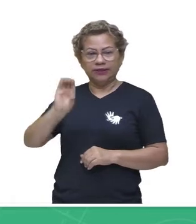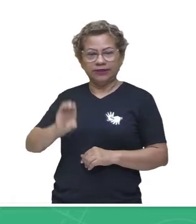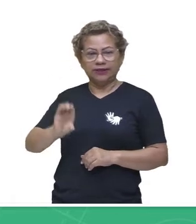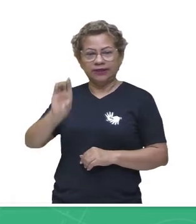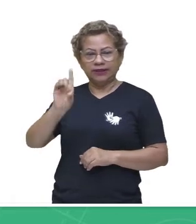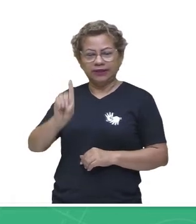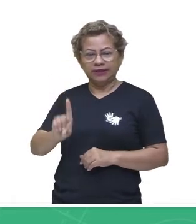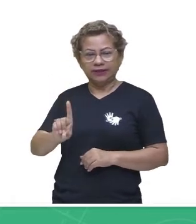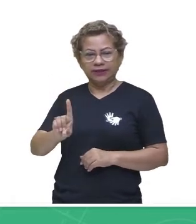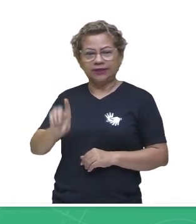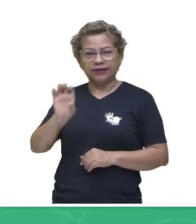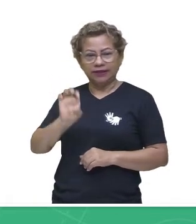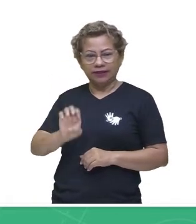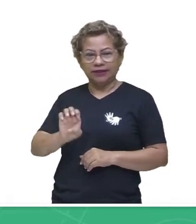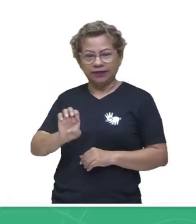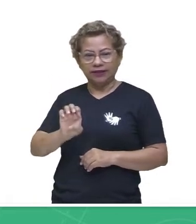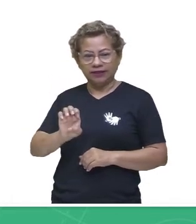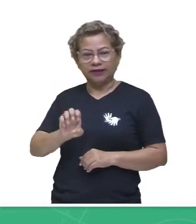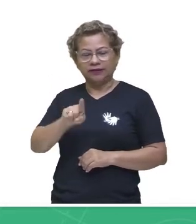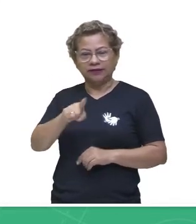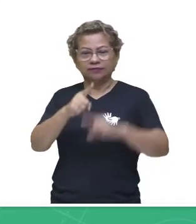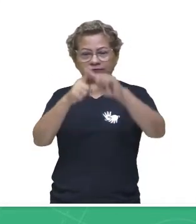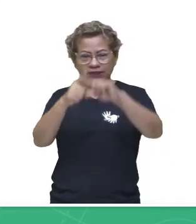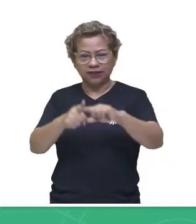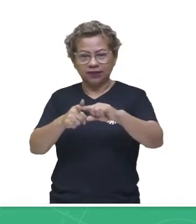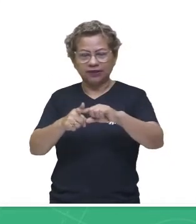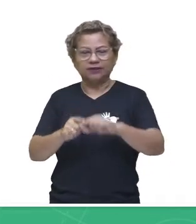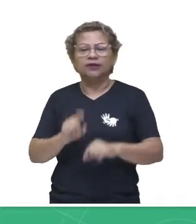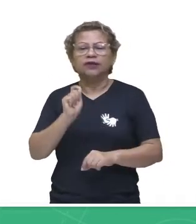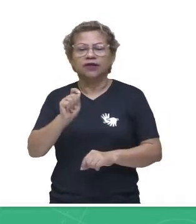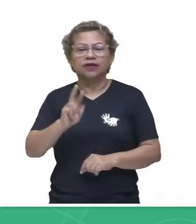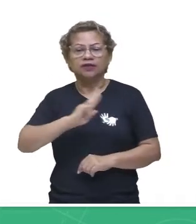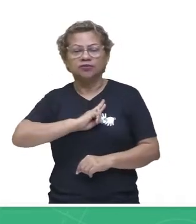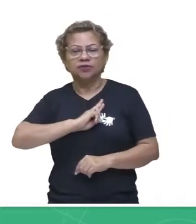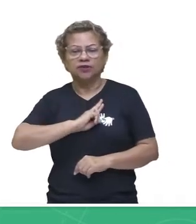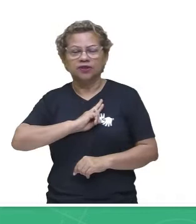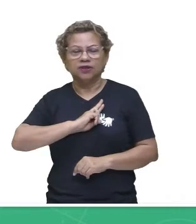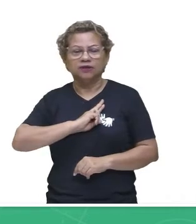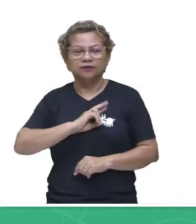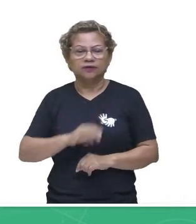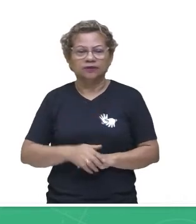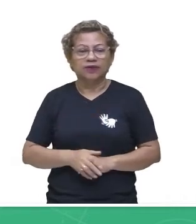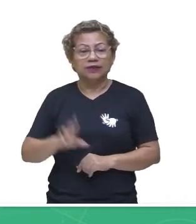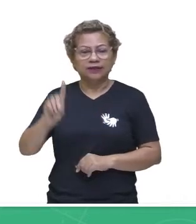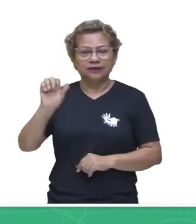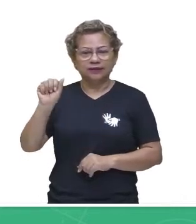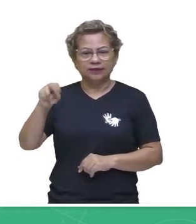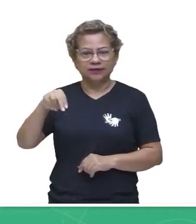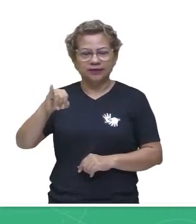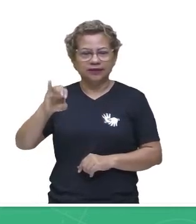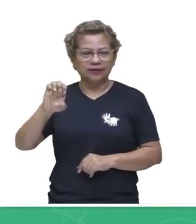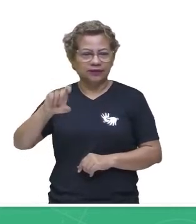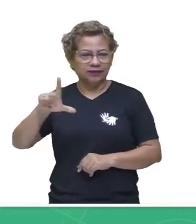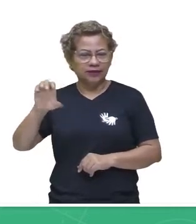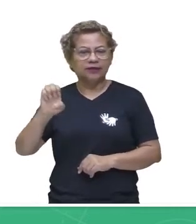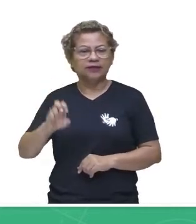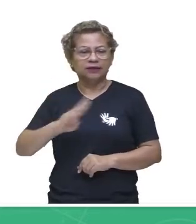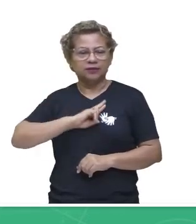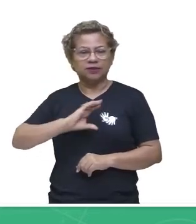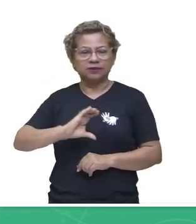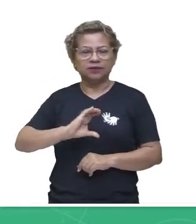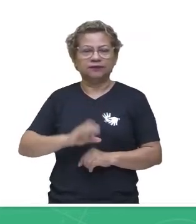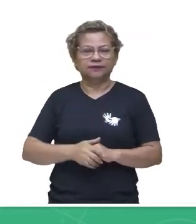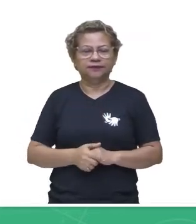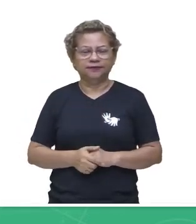Tem alguma resposta aí, diretor? Alguém mandou alguma resposta? Tá tranquilo? Olha, a Daniele disse que é a letra C. Quem